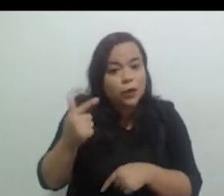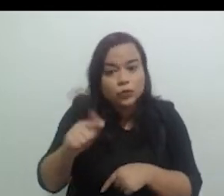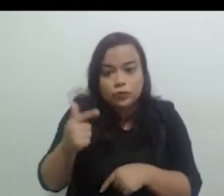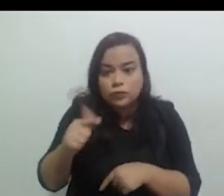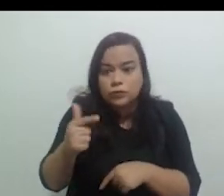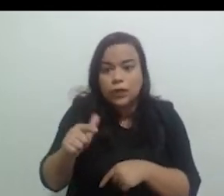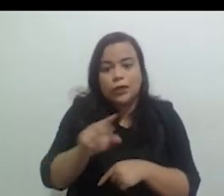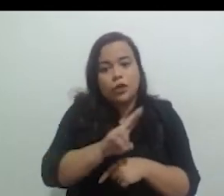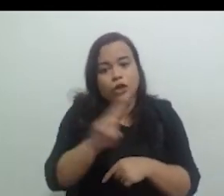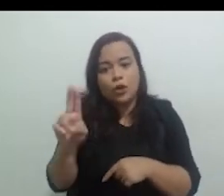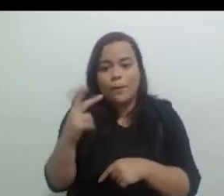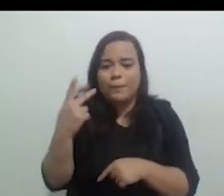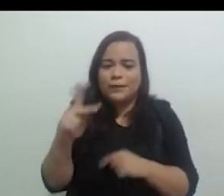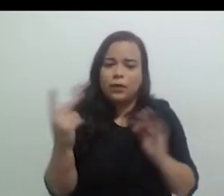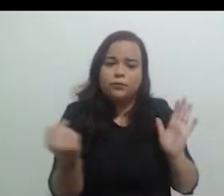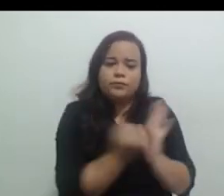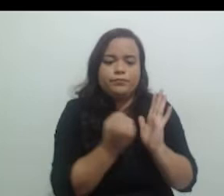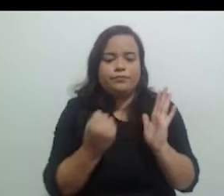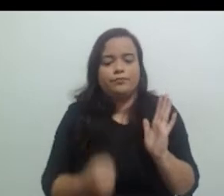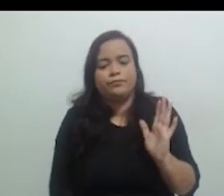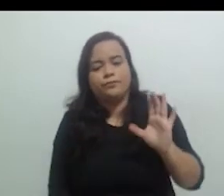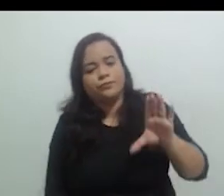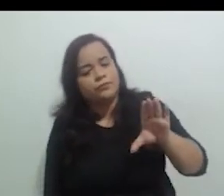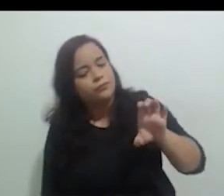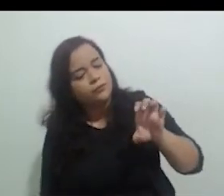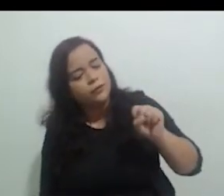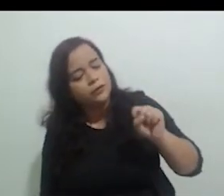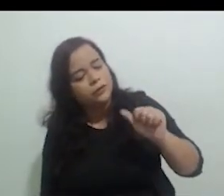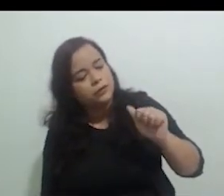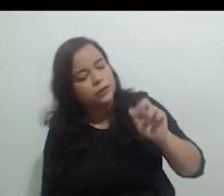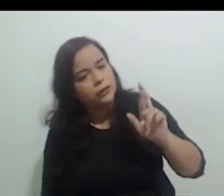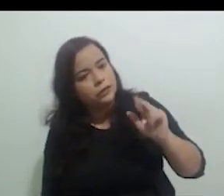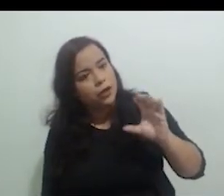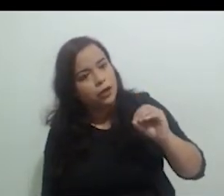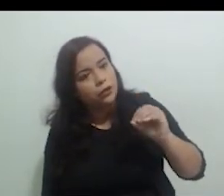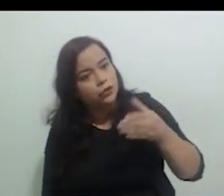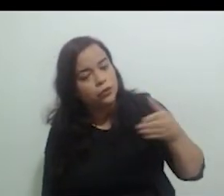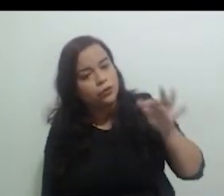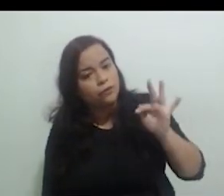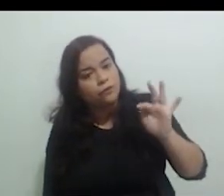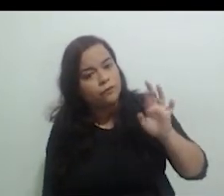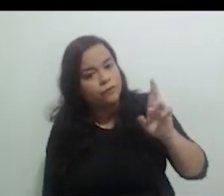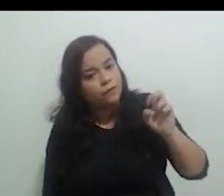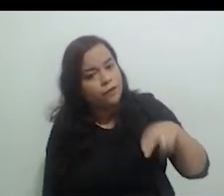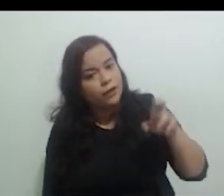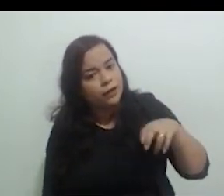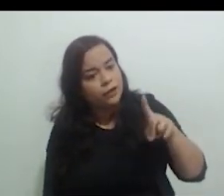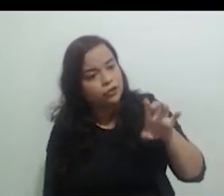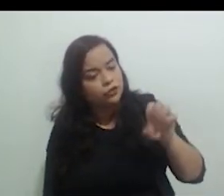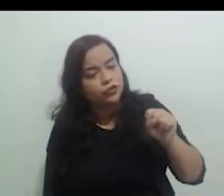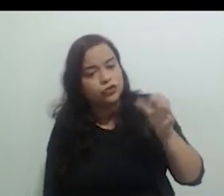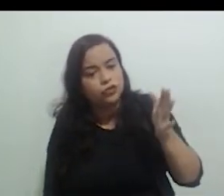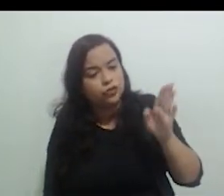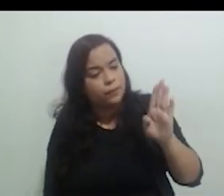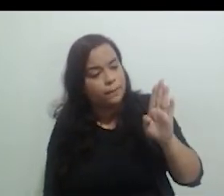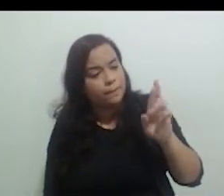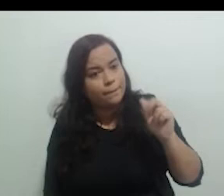Cesário Fernandes Brandão. Continuando com as palavras do magistrado de